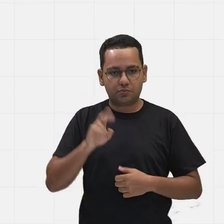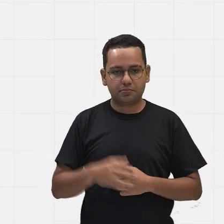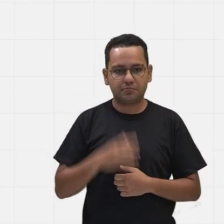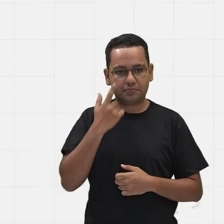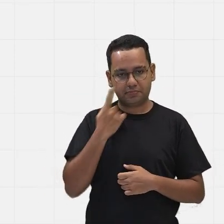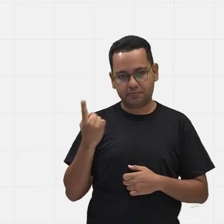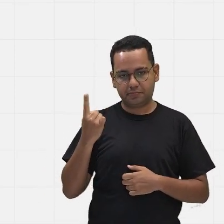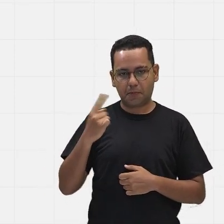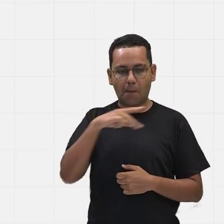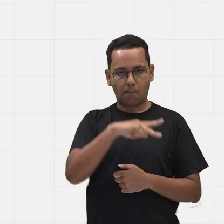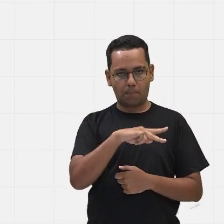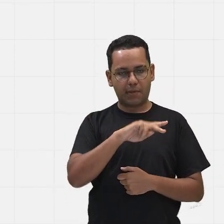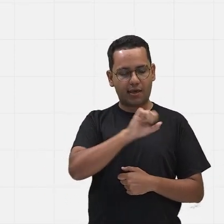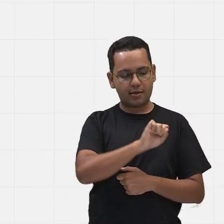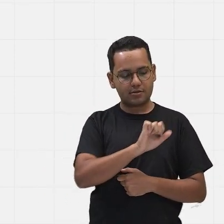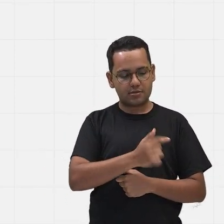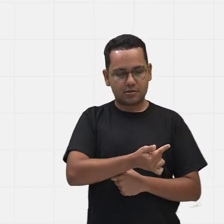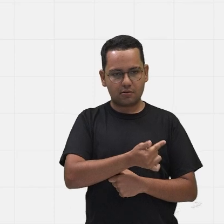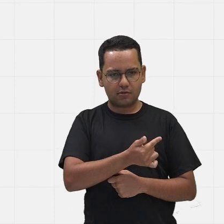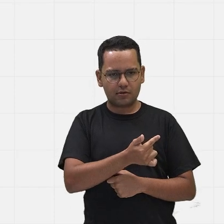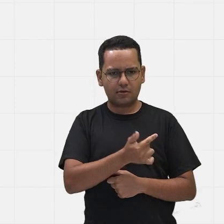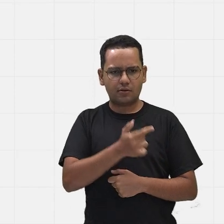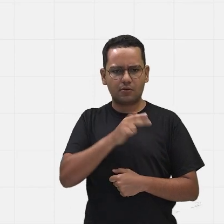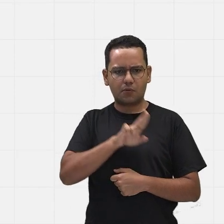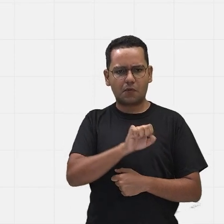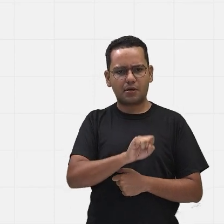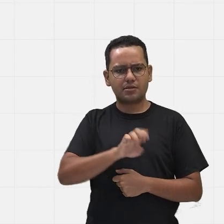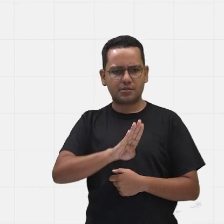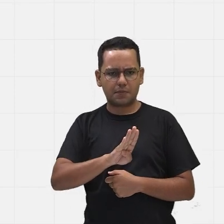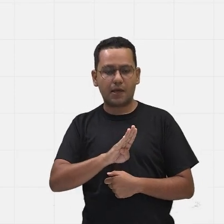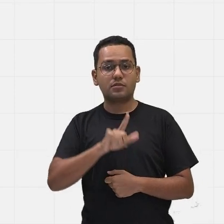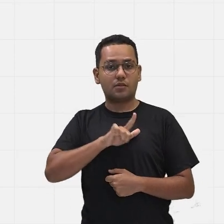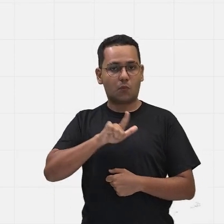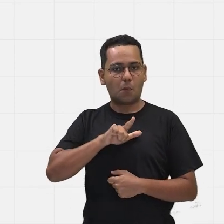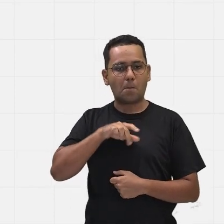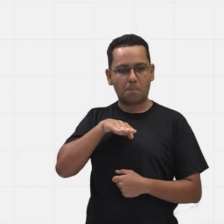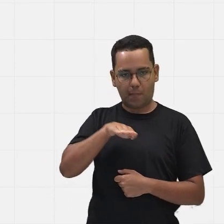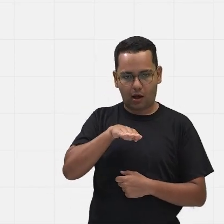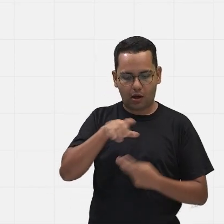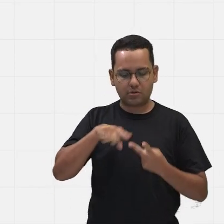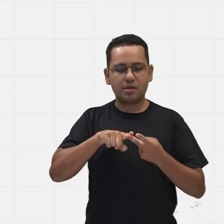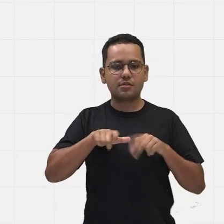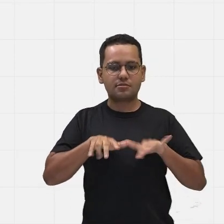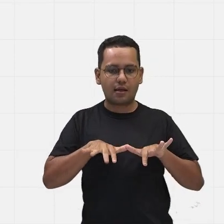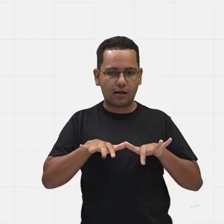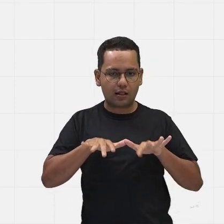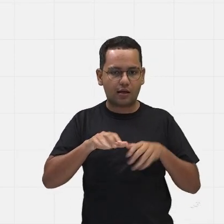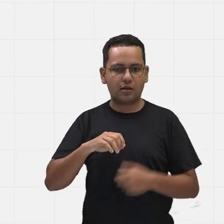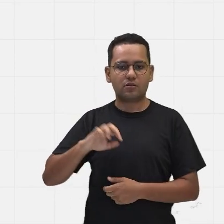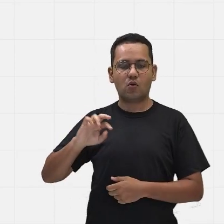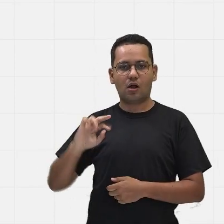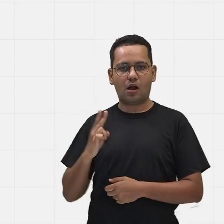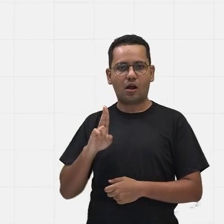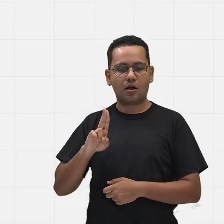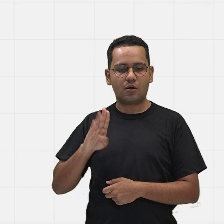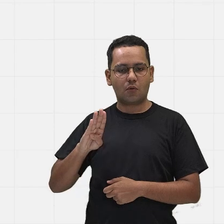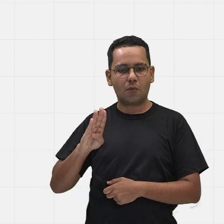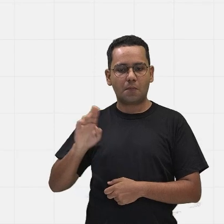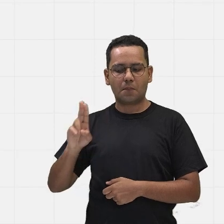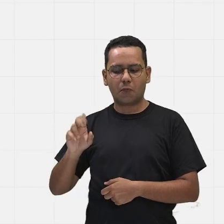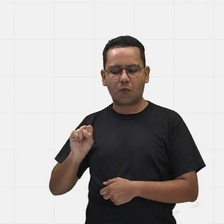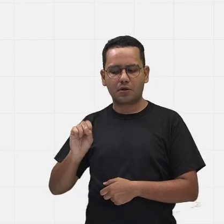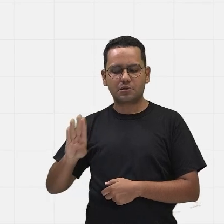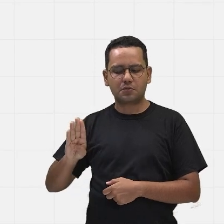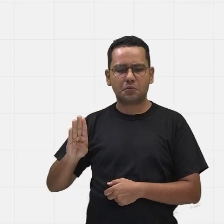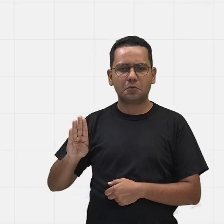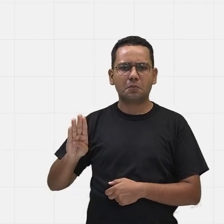Como vocês podem ver, temos aí o mouse USB, teclado USB, a hub utilizado juntamente